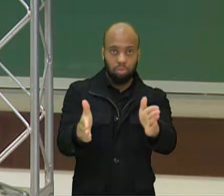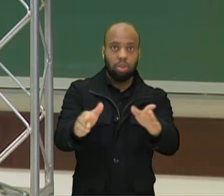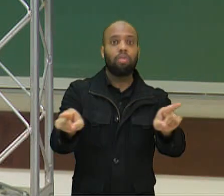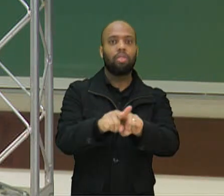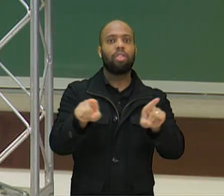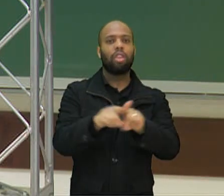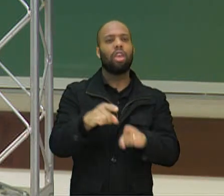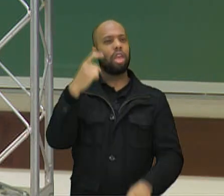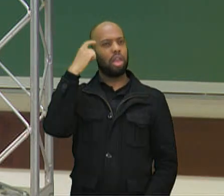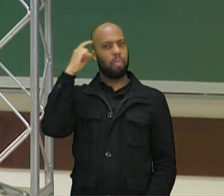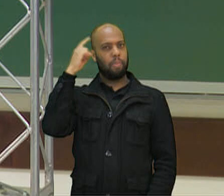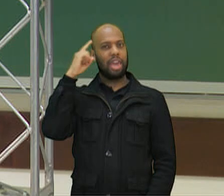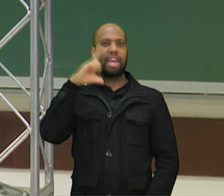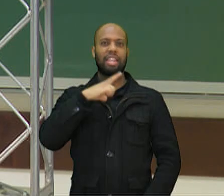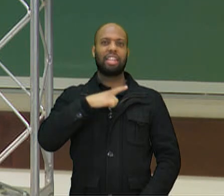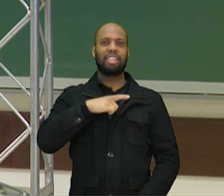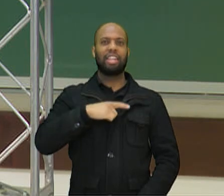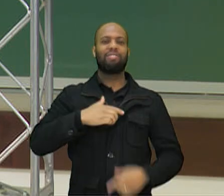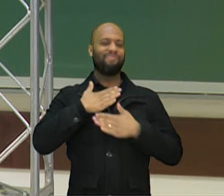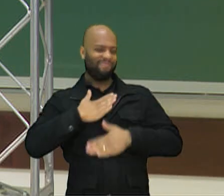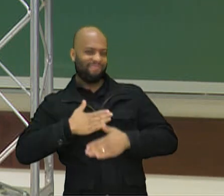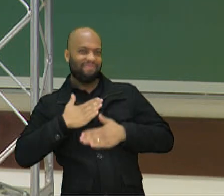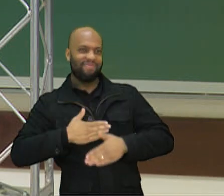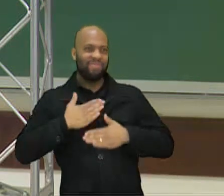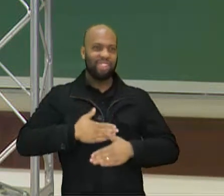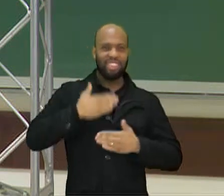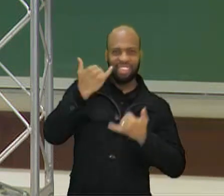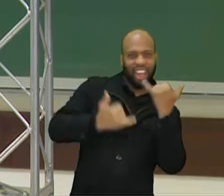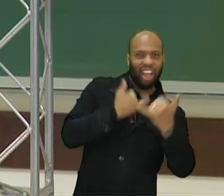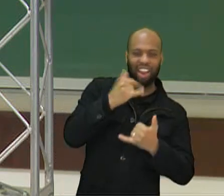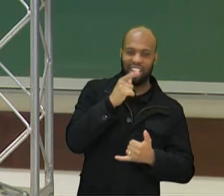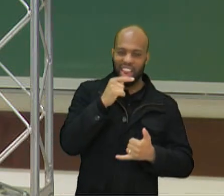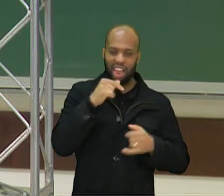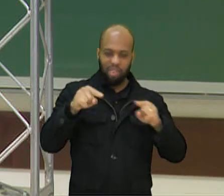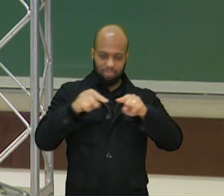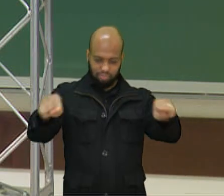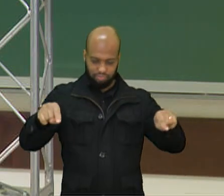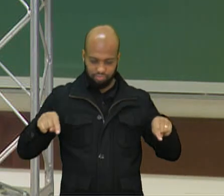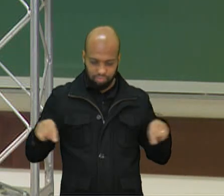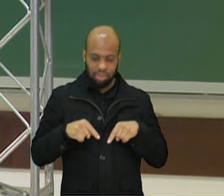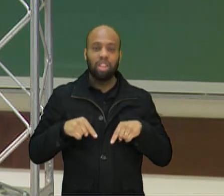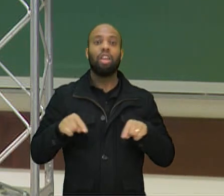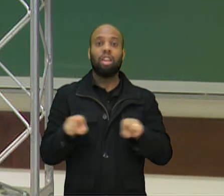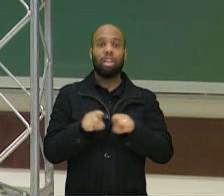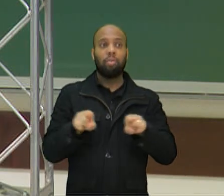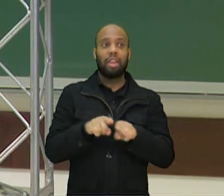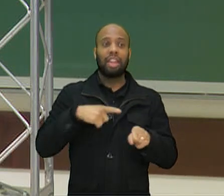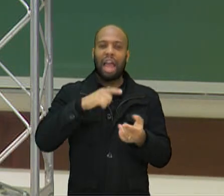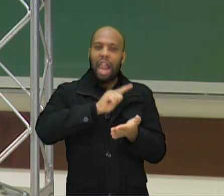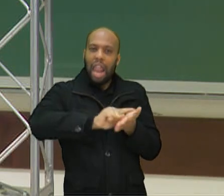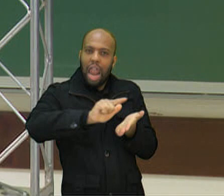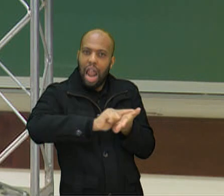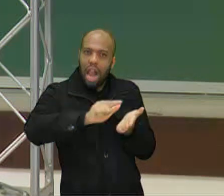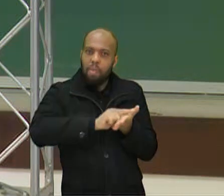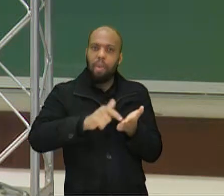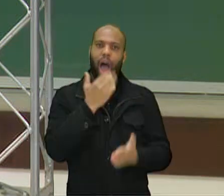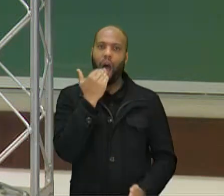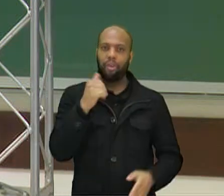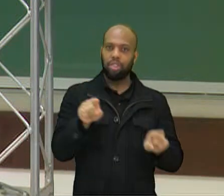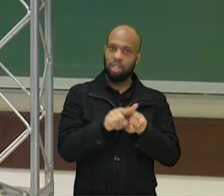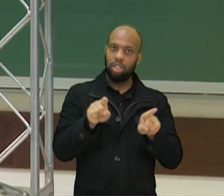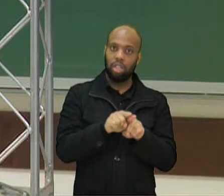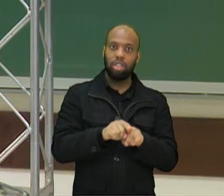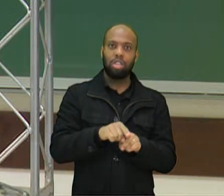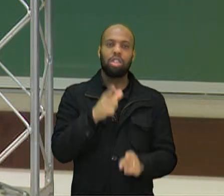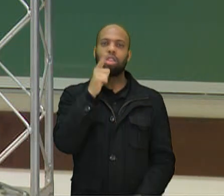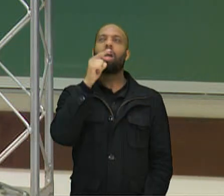Pense em parque aquático, pense na higienização dos alimentos, conforme a imagem mostra ali para você. Pense que no consumo da